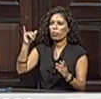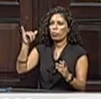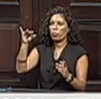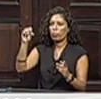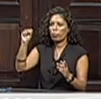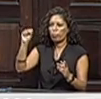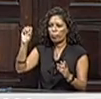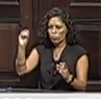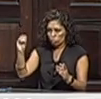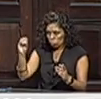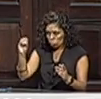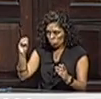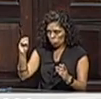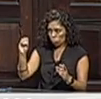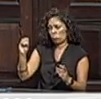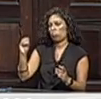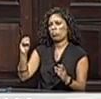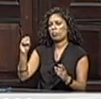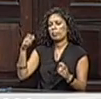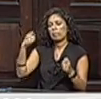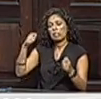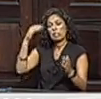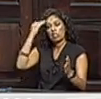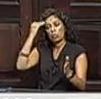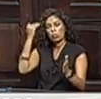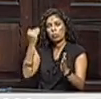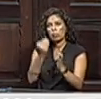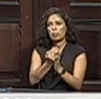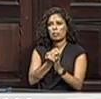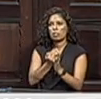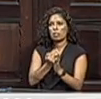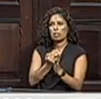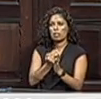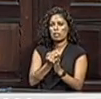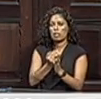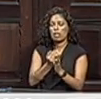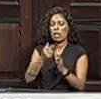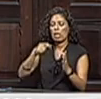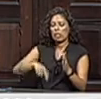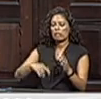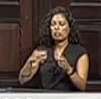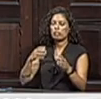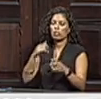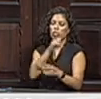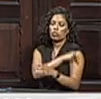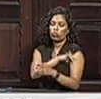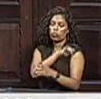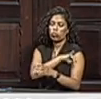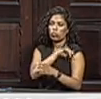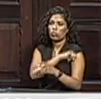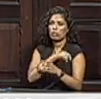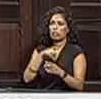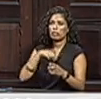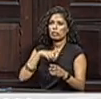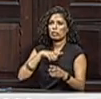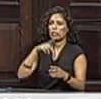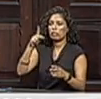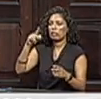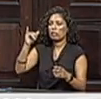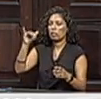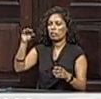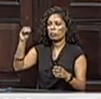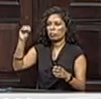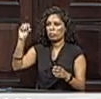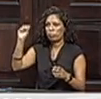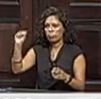ser cumprido para os trabalhadores, somente acima desse piso. Abaixo desse piso, a Assembleia